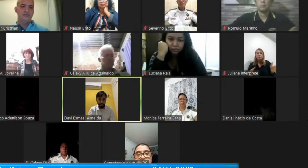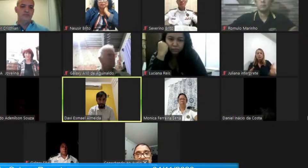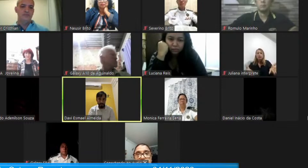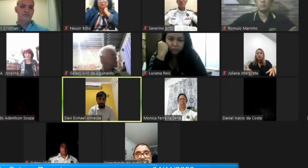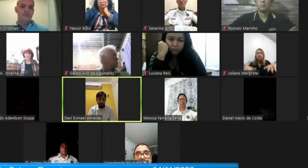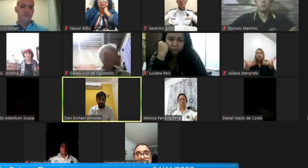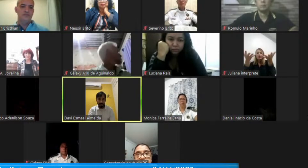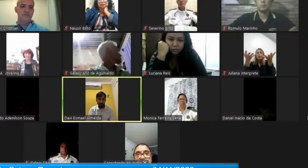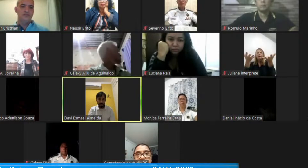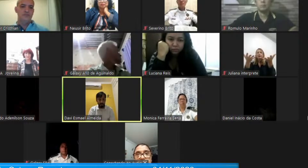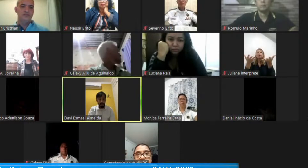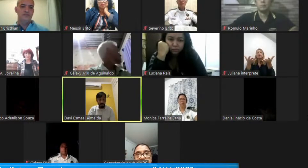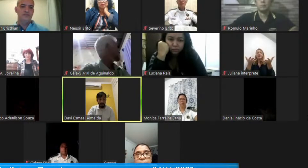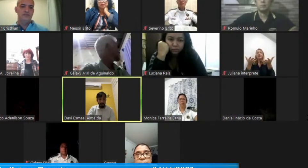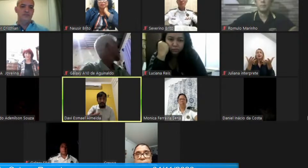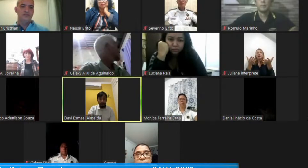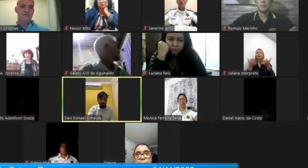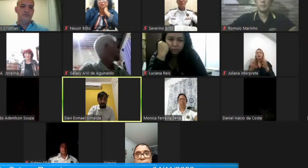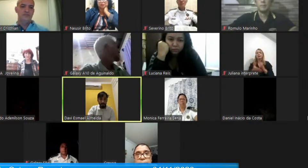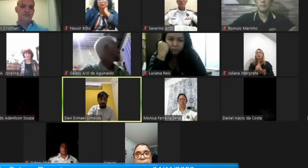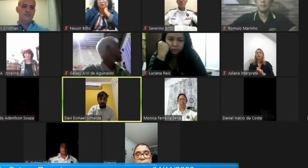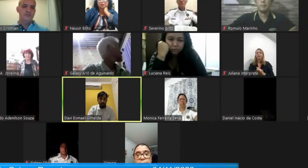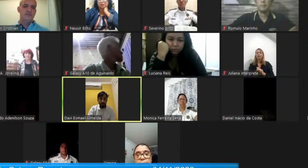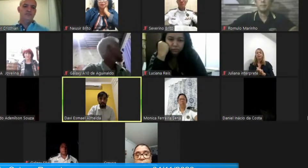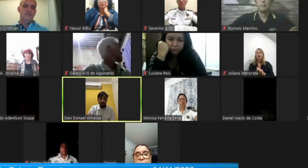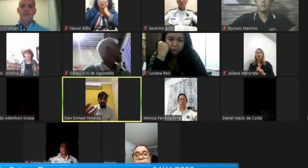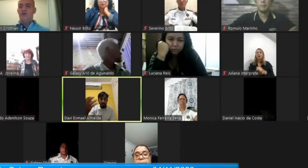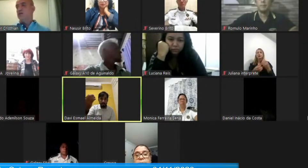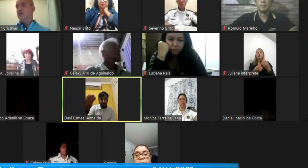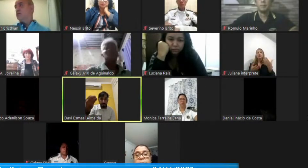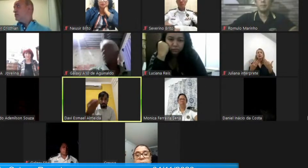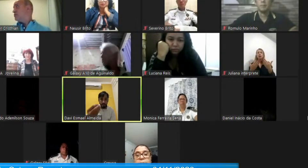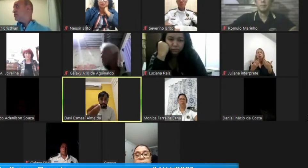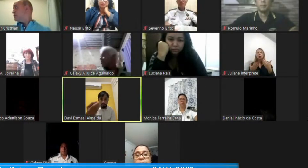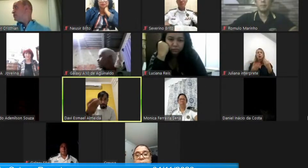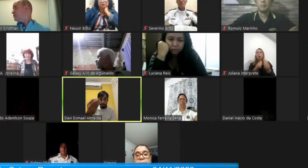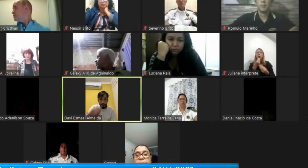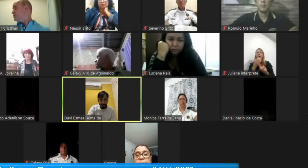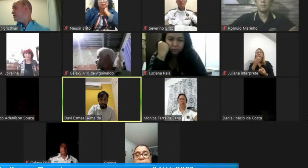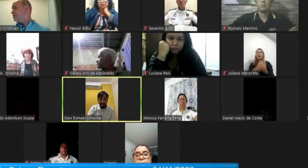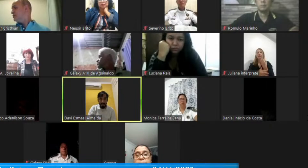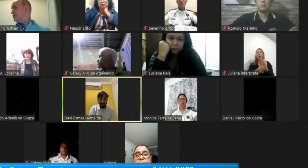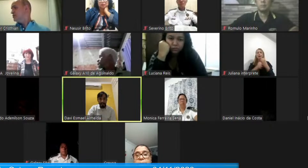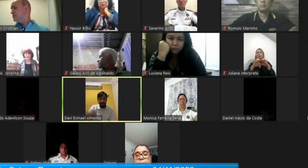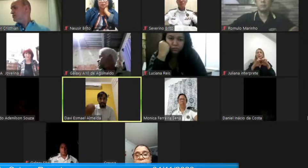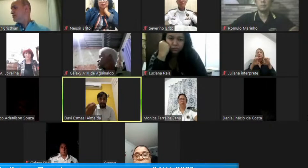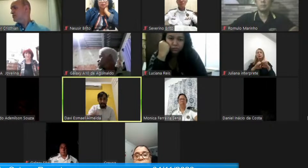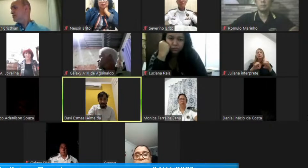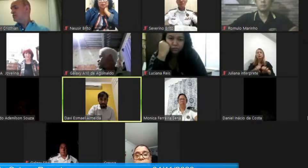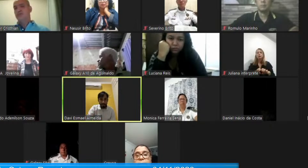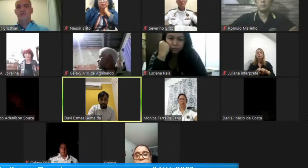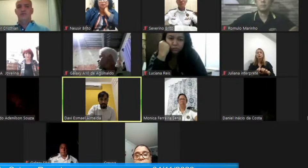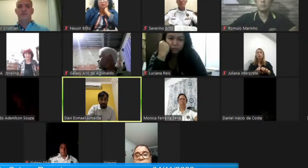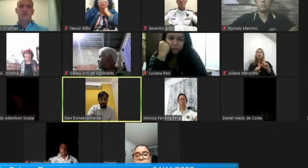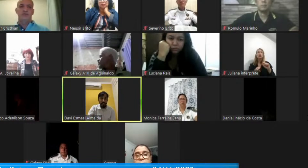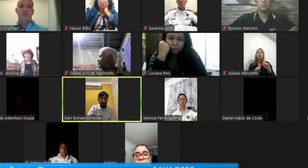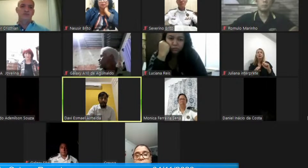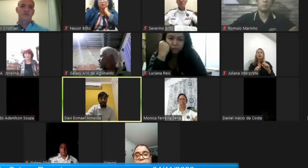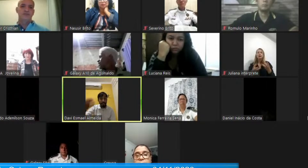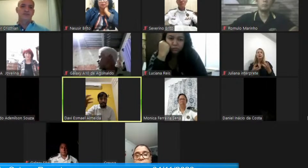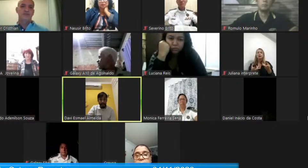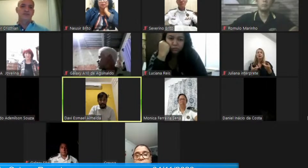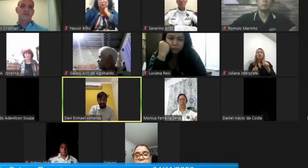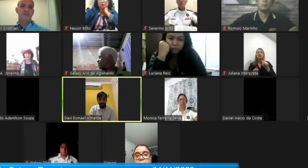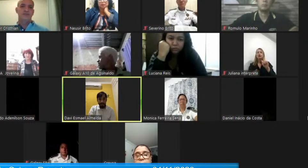de Vitória. Dialogando lá com o Ginter, como criar uma estrutura muito próxima da excelência do Ginter, lá